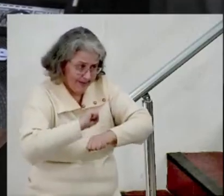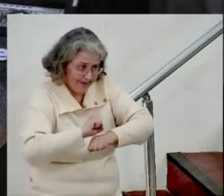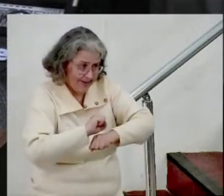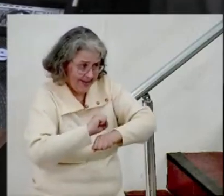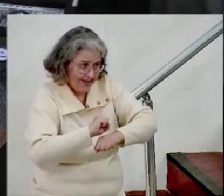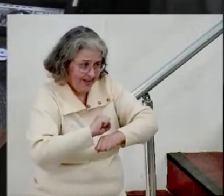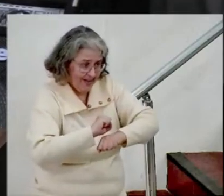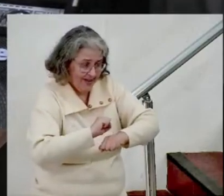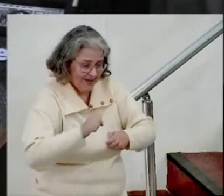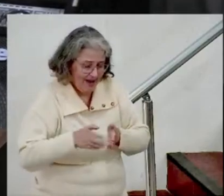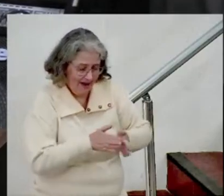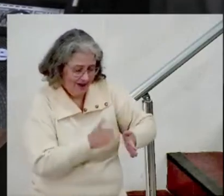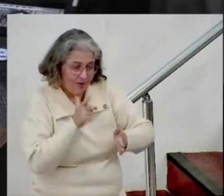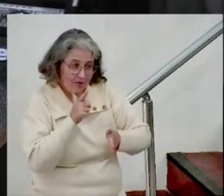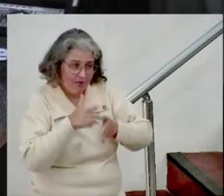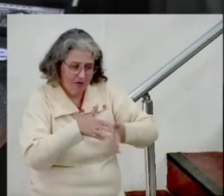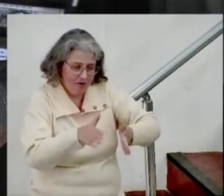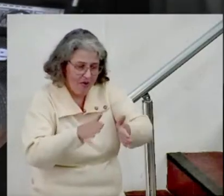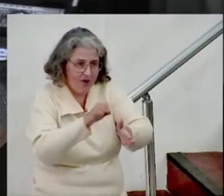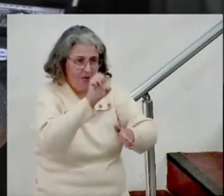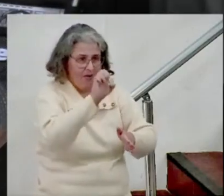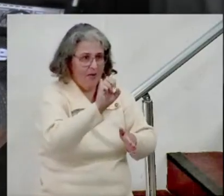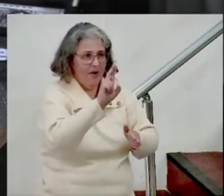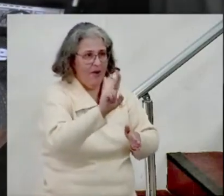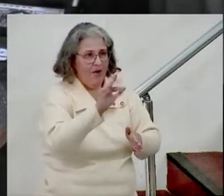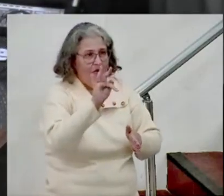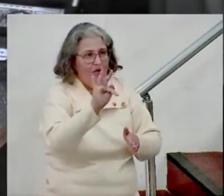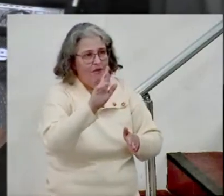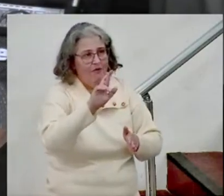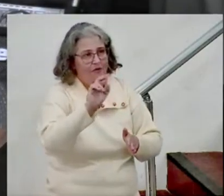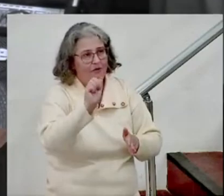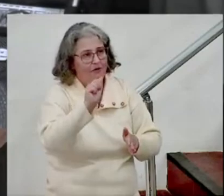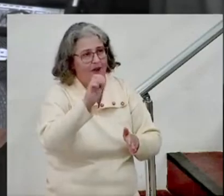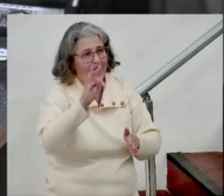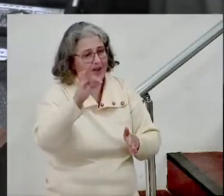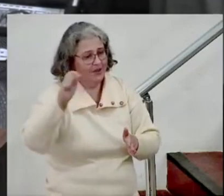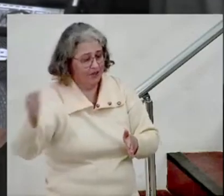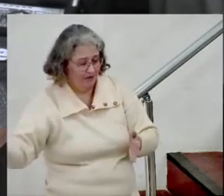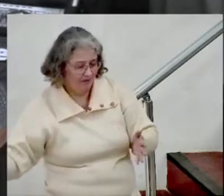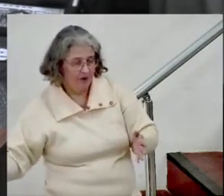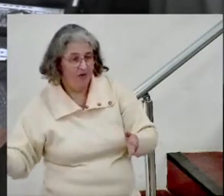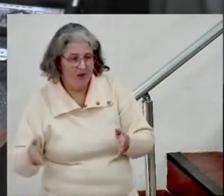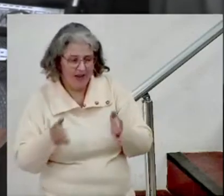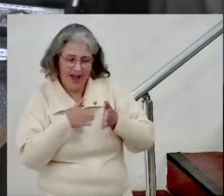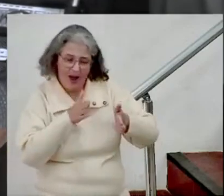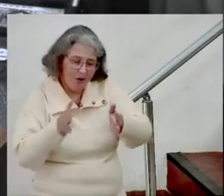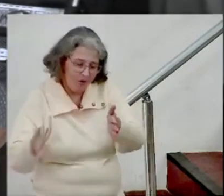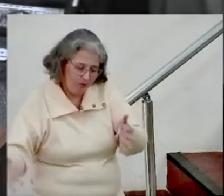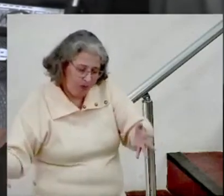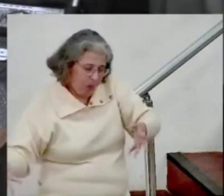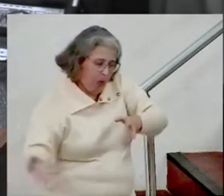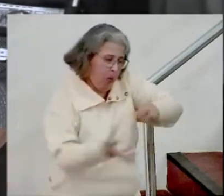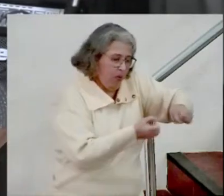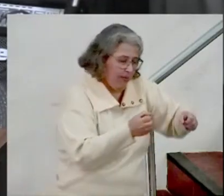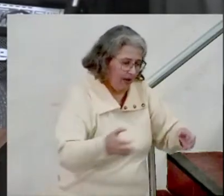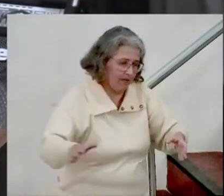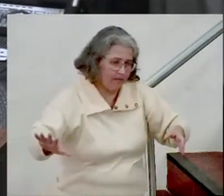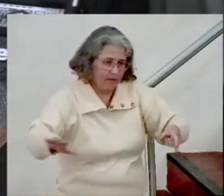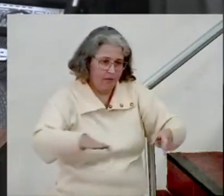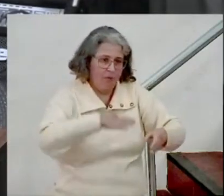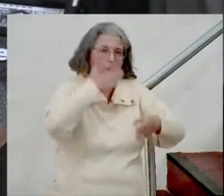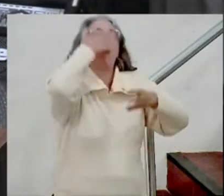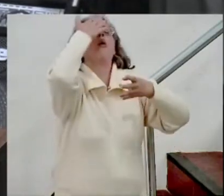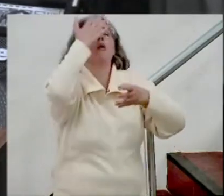águas do Eufrates, são as águas do Eufrates que eu vou trazer para afogar você. Deus fala poeticamente que ele vai trazer